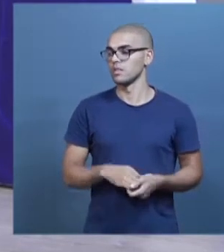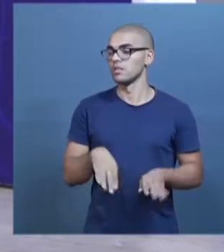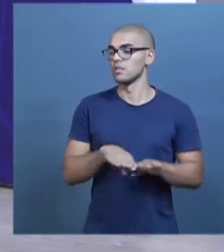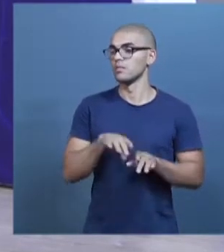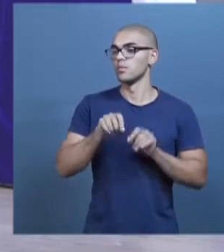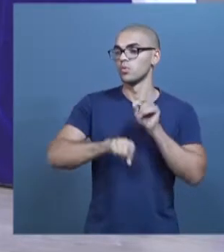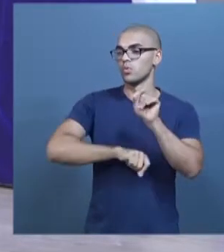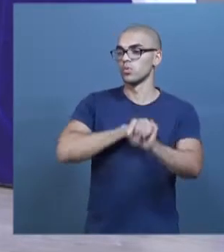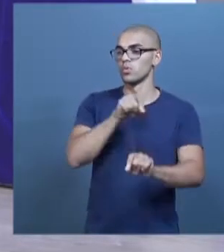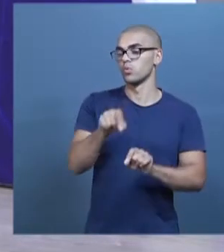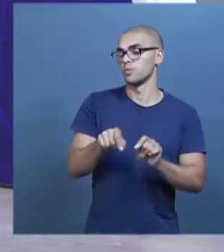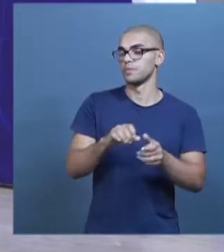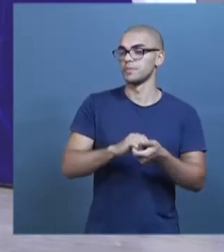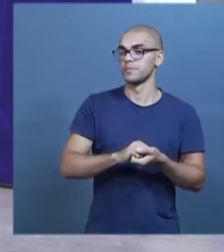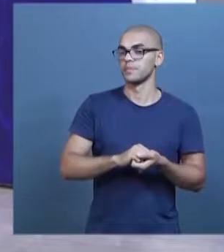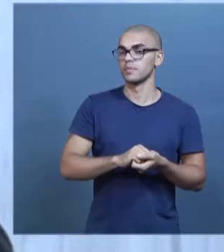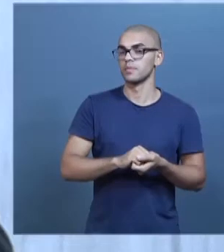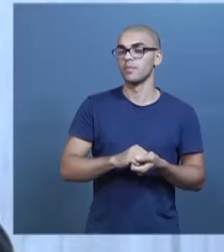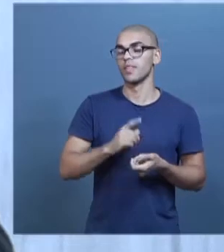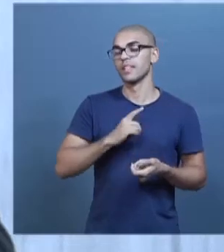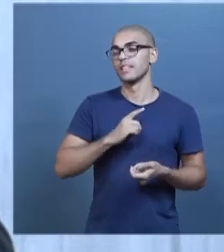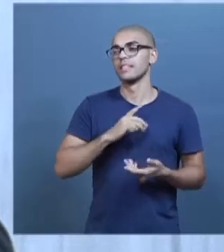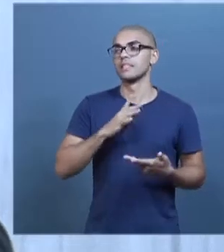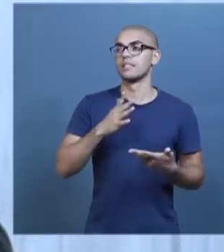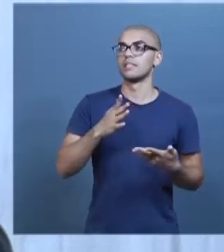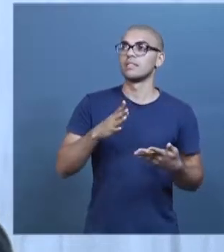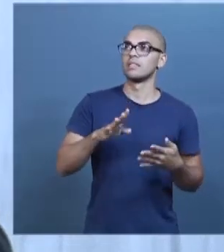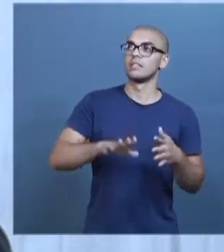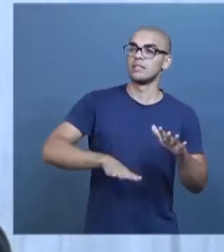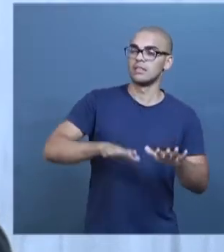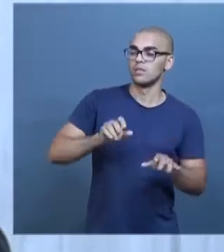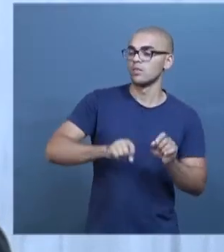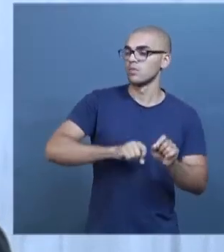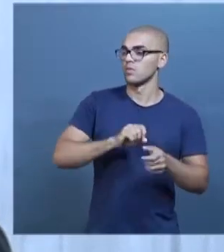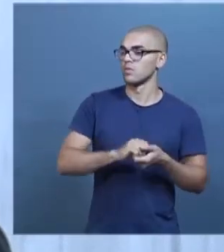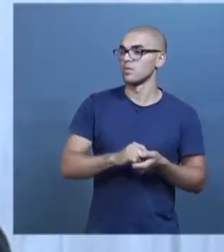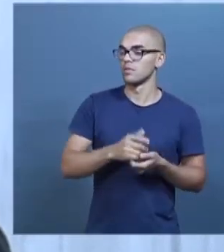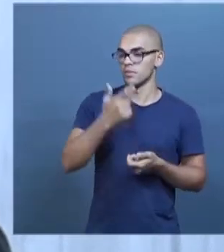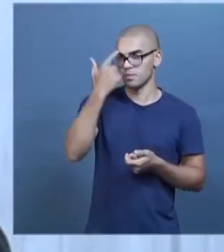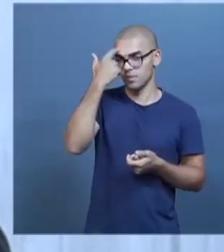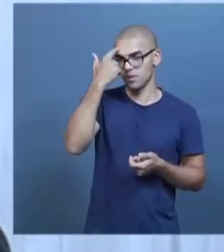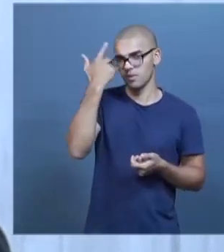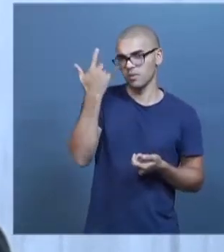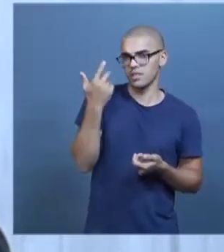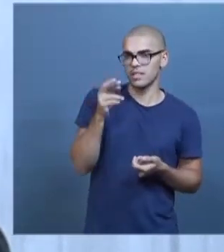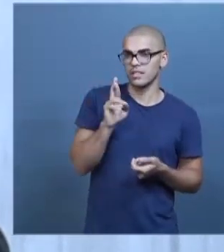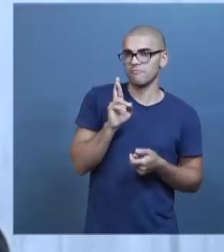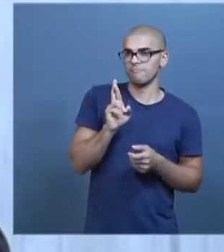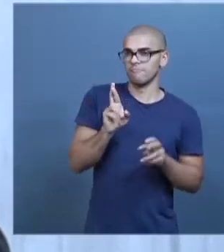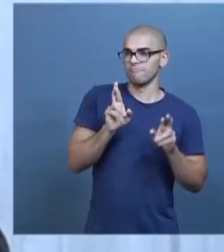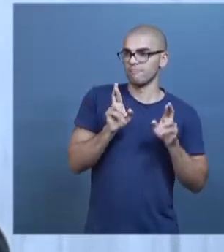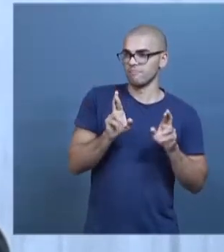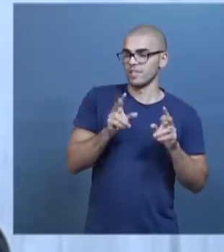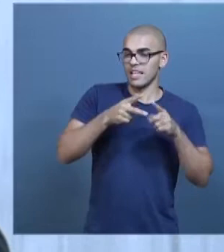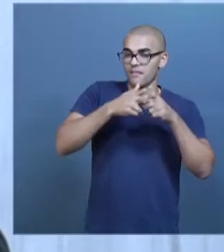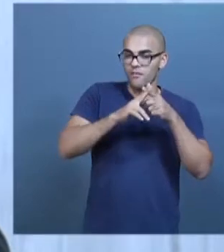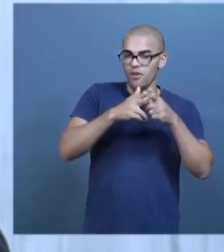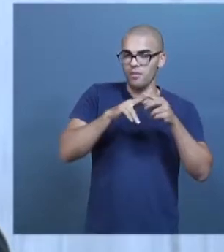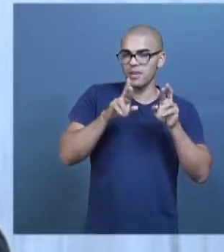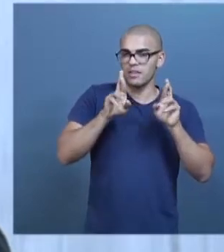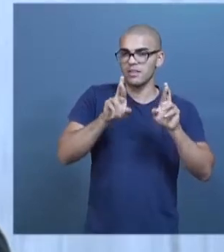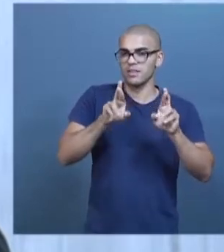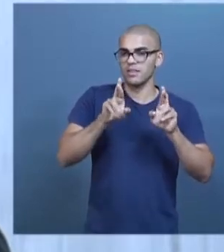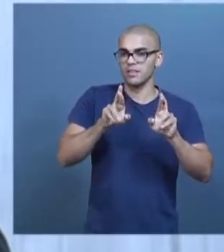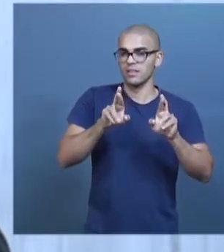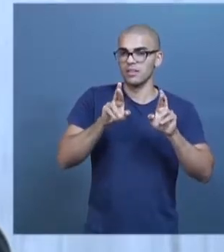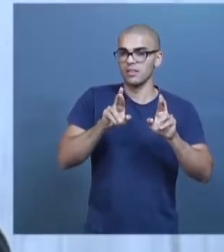ela carrega sempre uma carga, talvez, de esperança, expectativa, porque reforma, geralmente, quando a gente faz reformas,